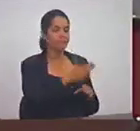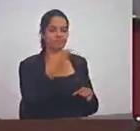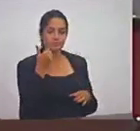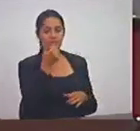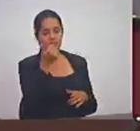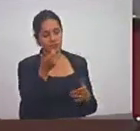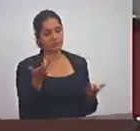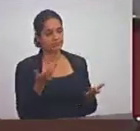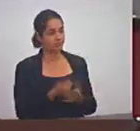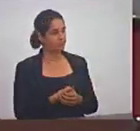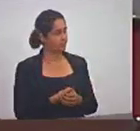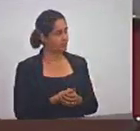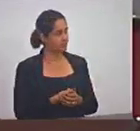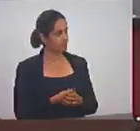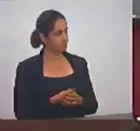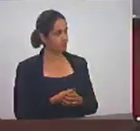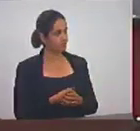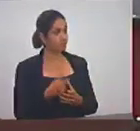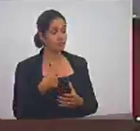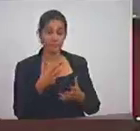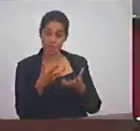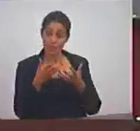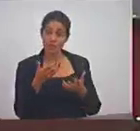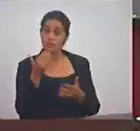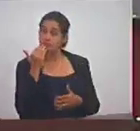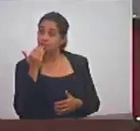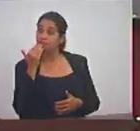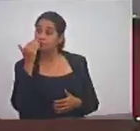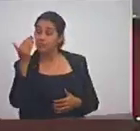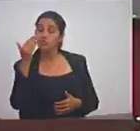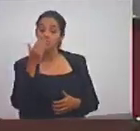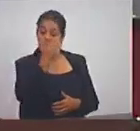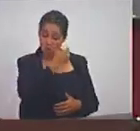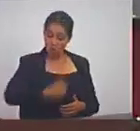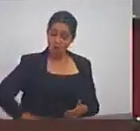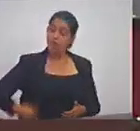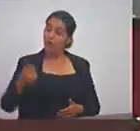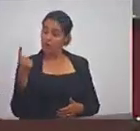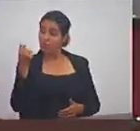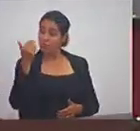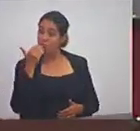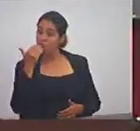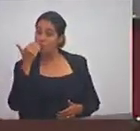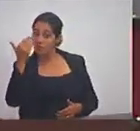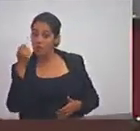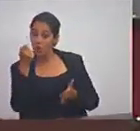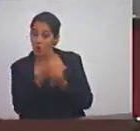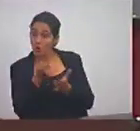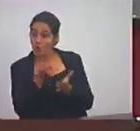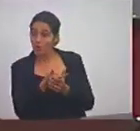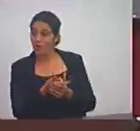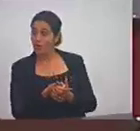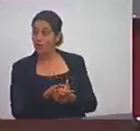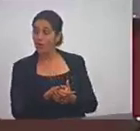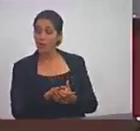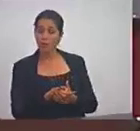de buscar recurso do governo estadual e até governo federal para conseguir uma verba para comprar essa máquina de raio-x e ultrassom